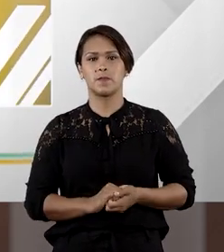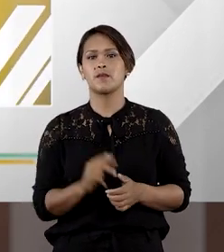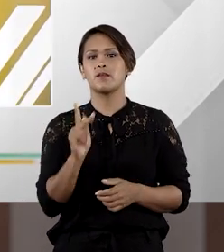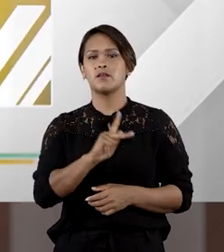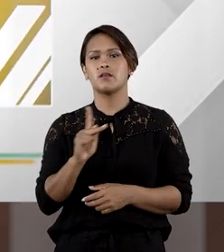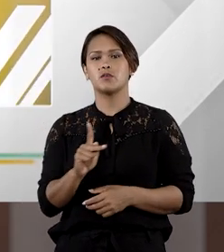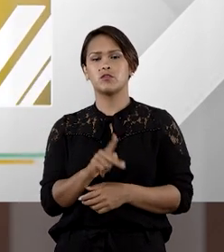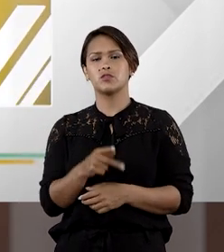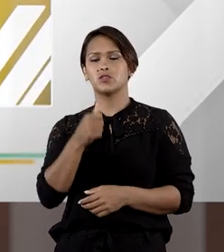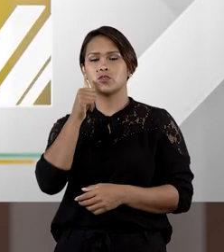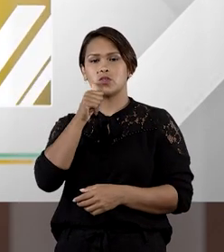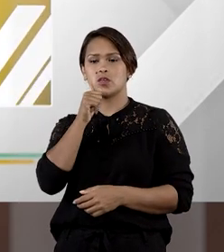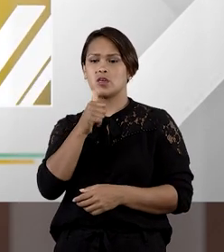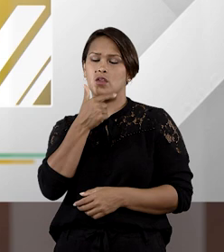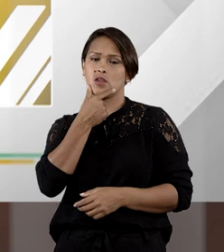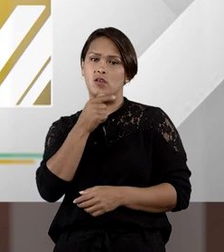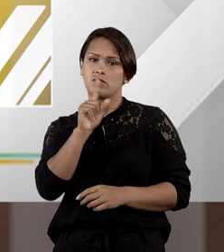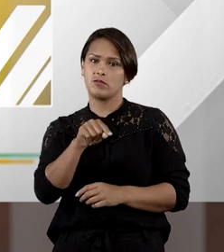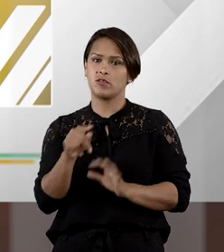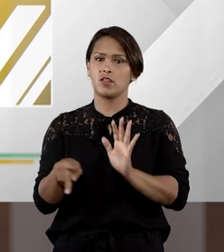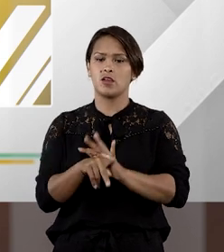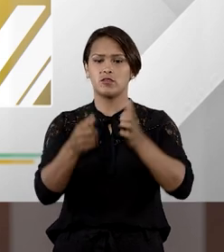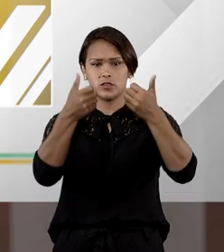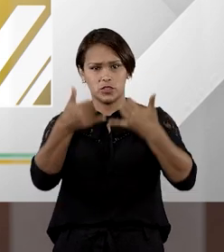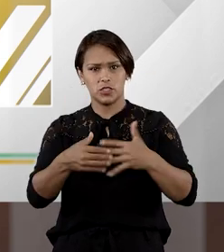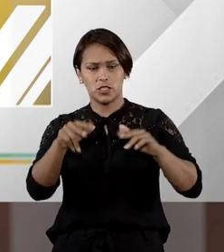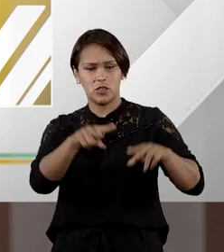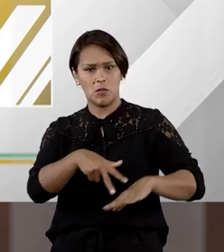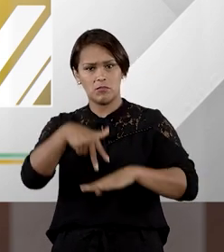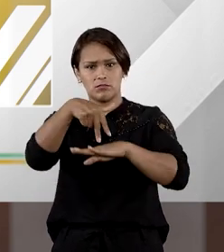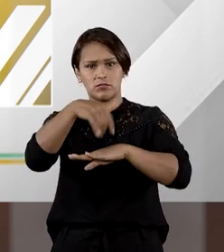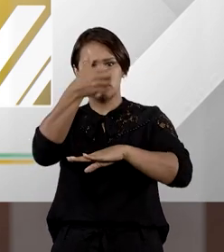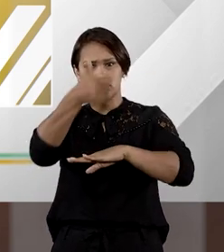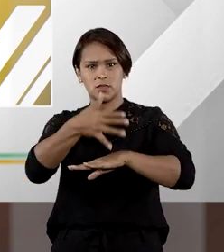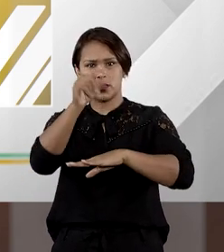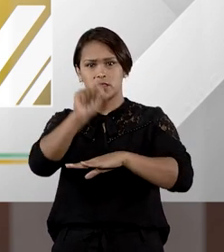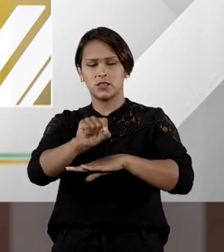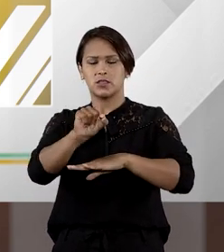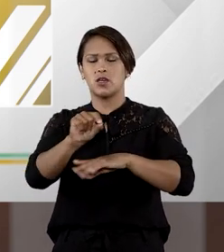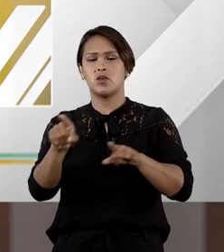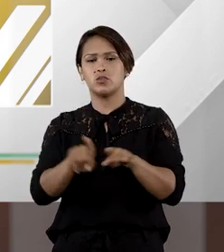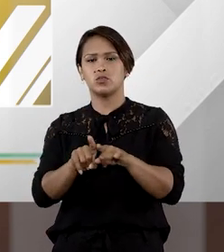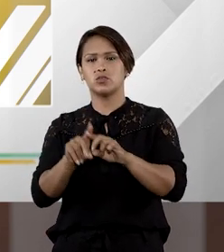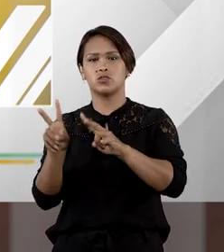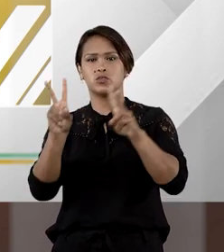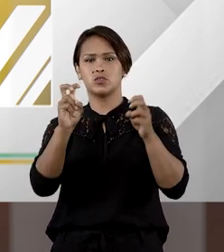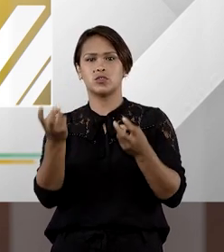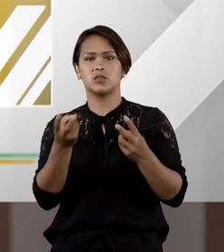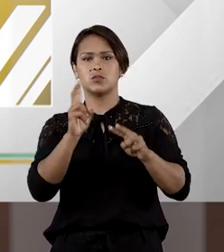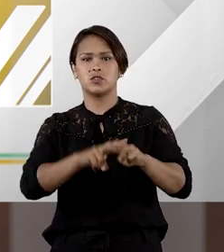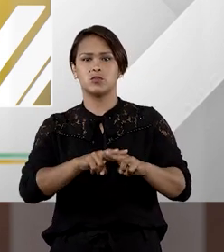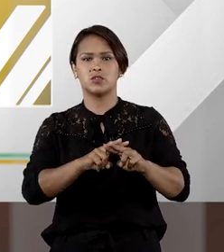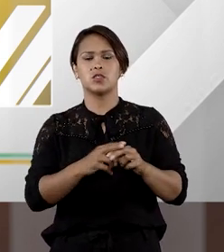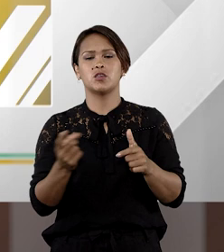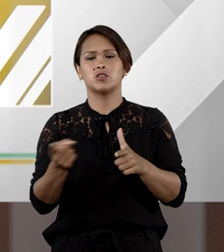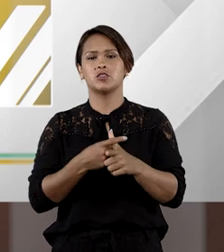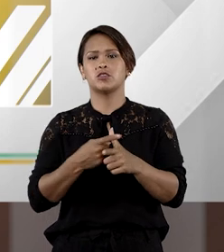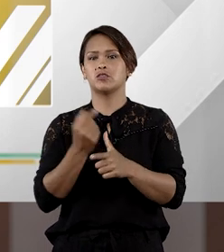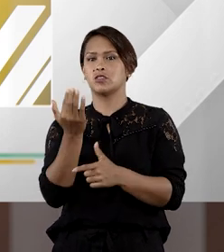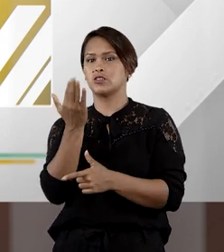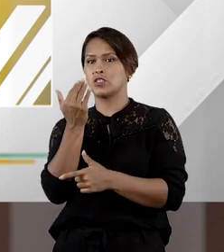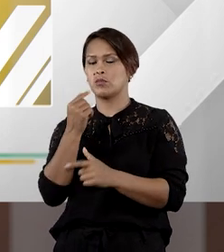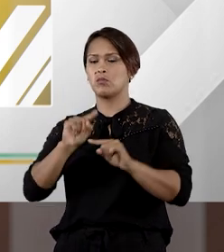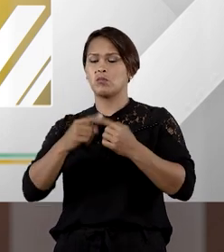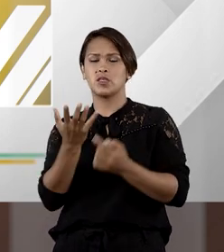Professora Fernanda, o professor Flávio Tartucci já deu aí o posicionamento dele acerca da prisão por dívida de